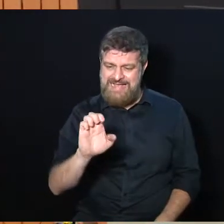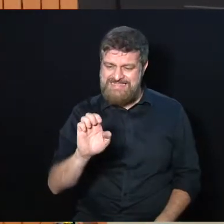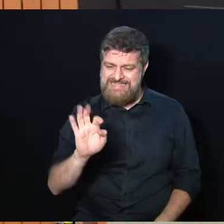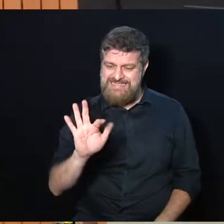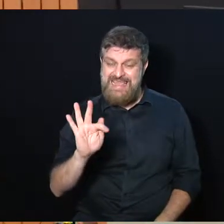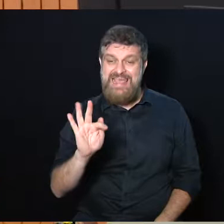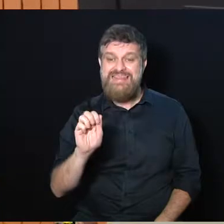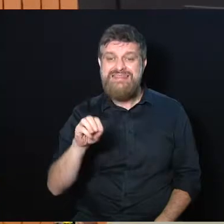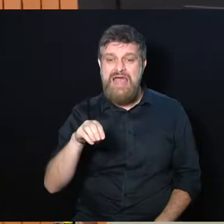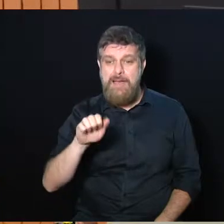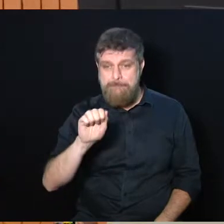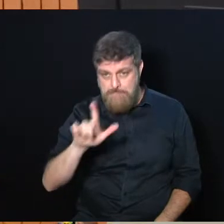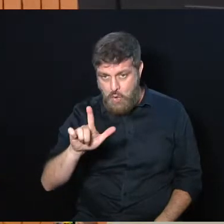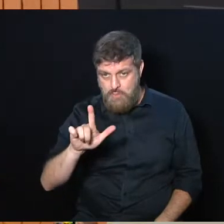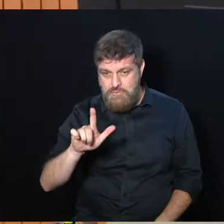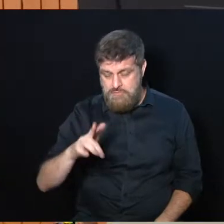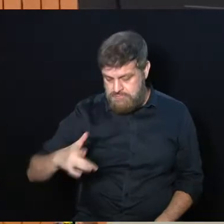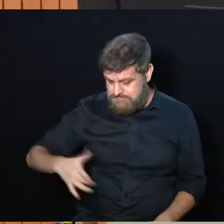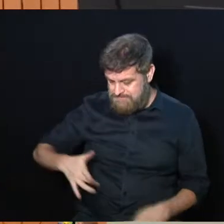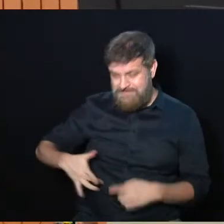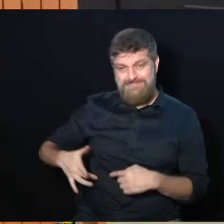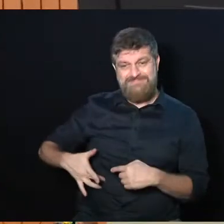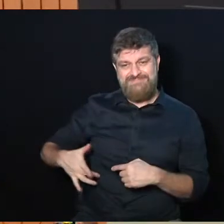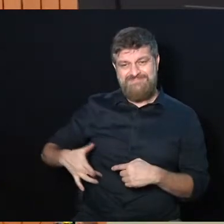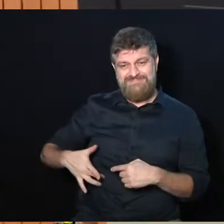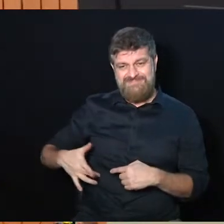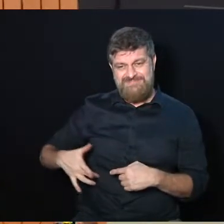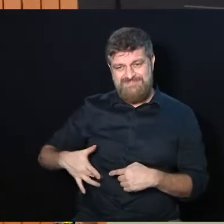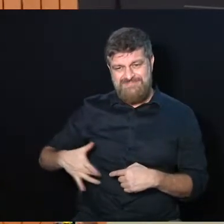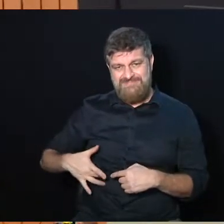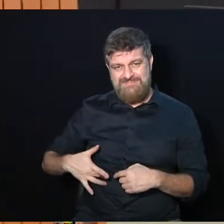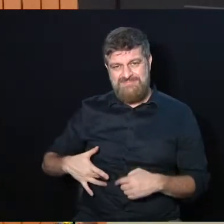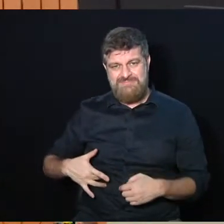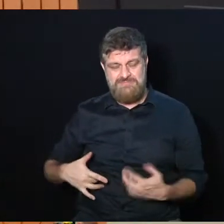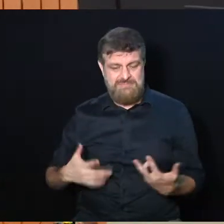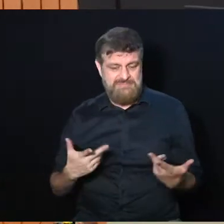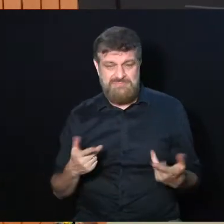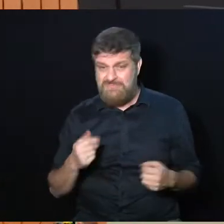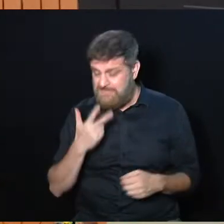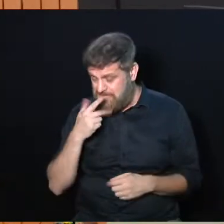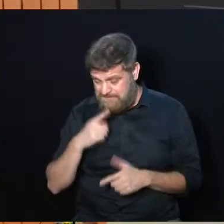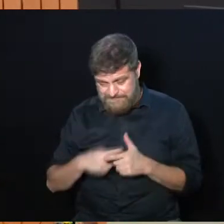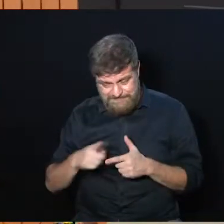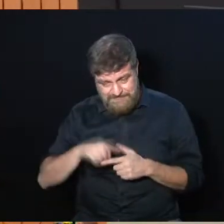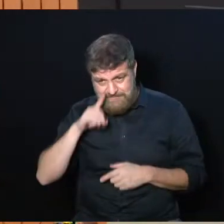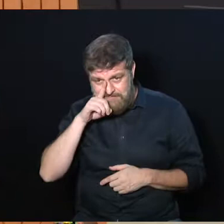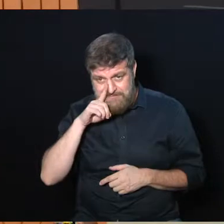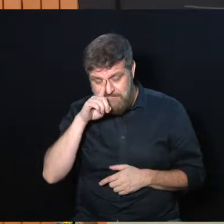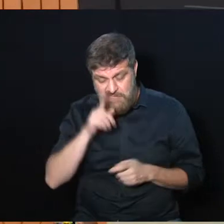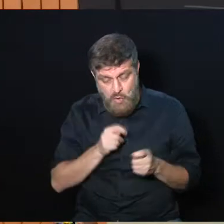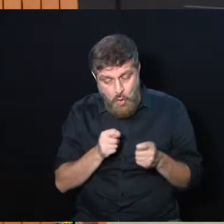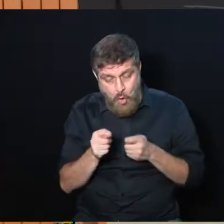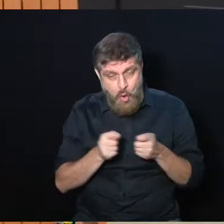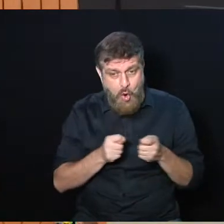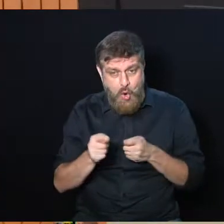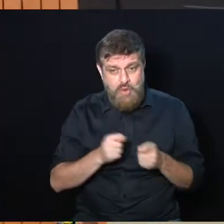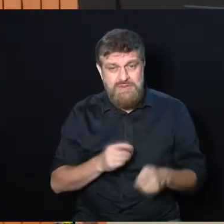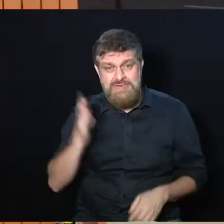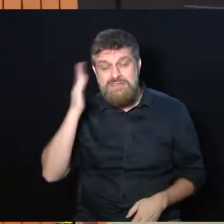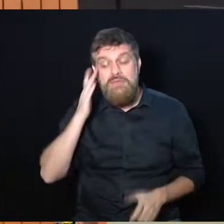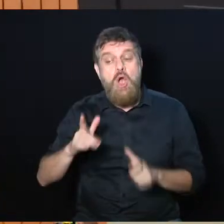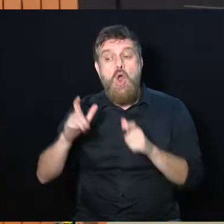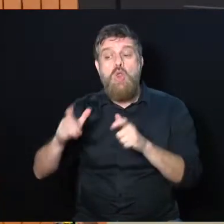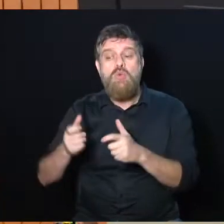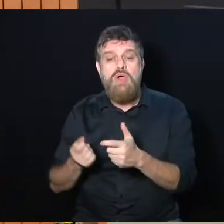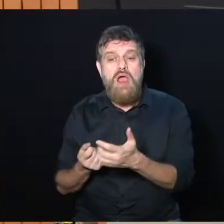da intoxicação por paracetamol. Então, você imagina, quer dizer, você tem uma bomba relógio dentro de casa, então acho que tem que ter um certo controle para